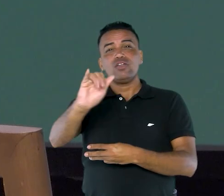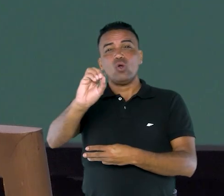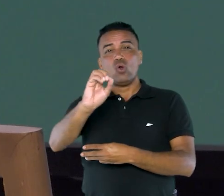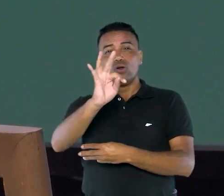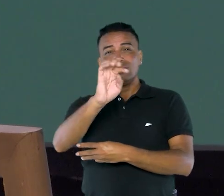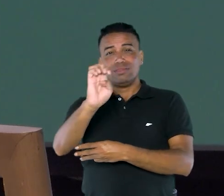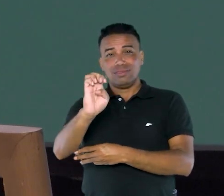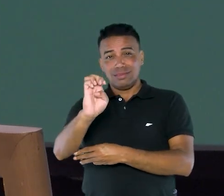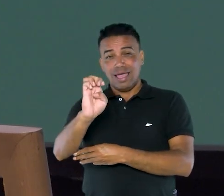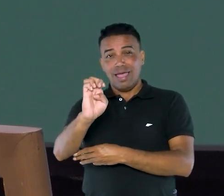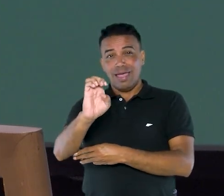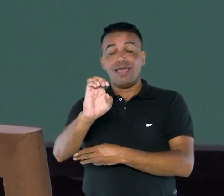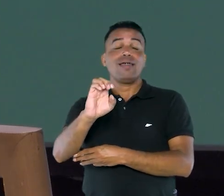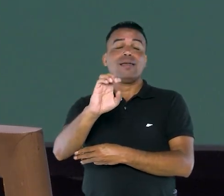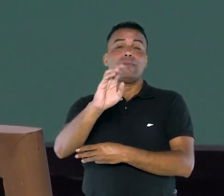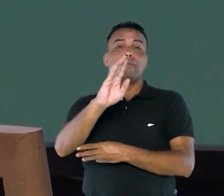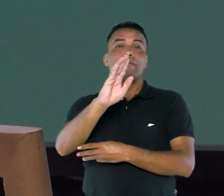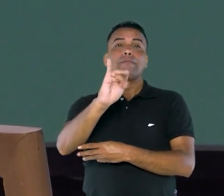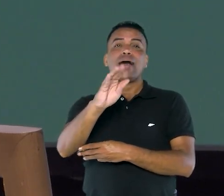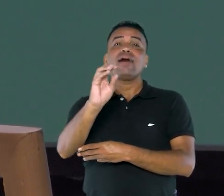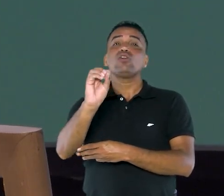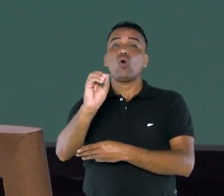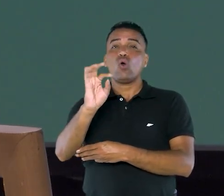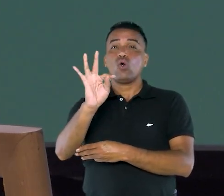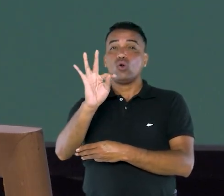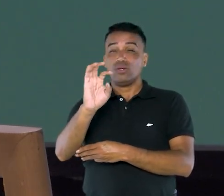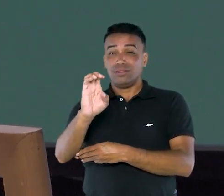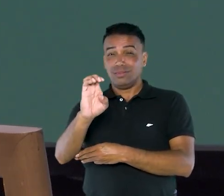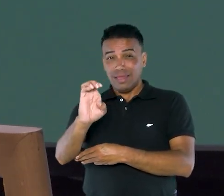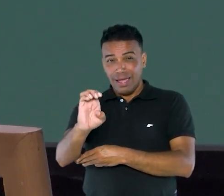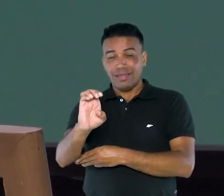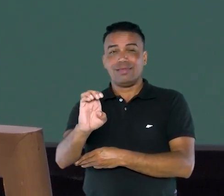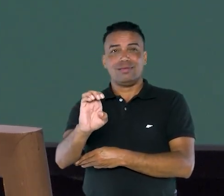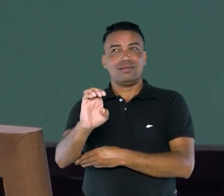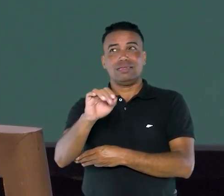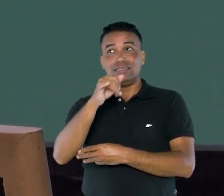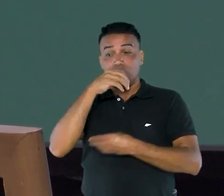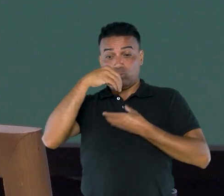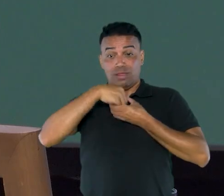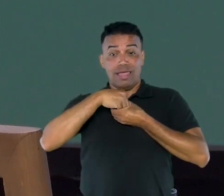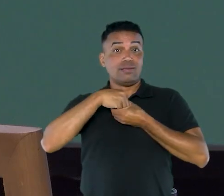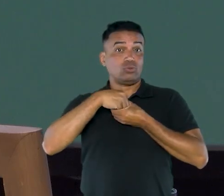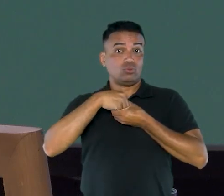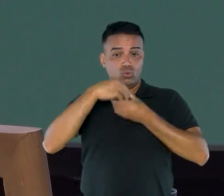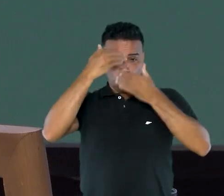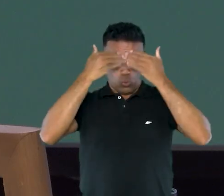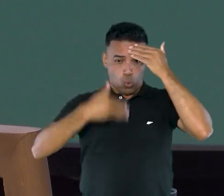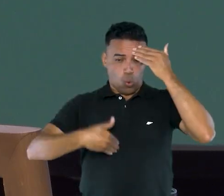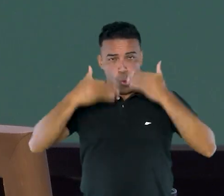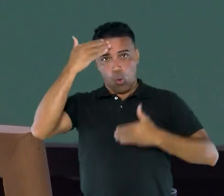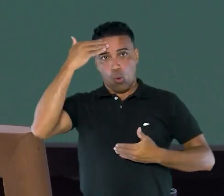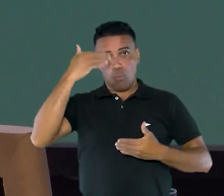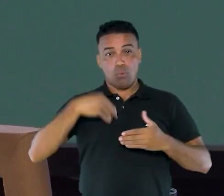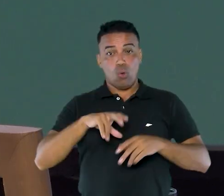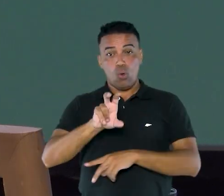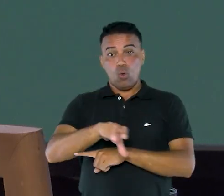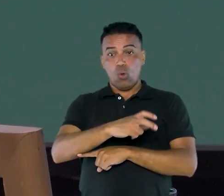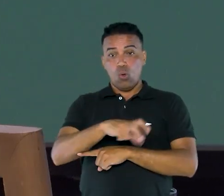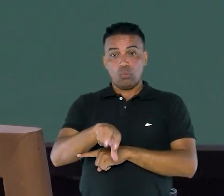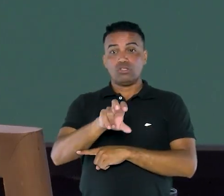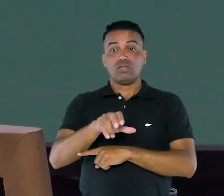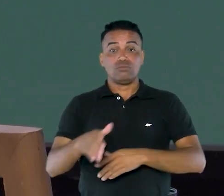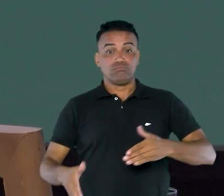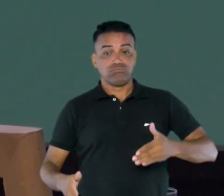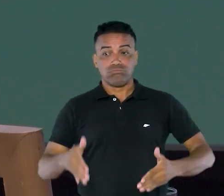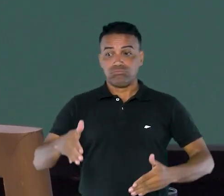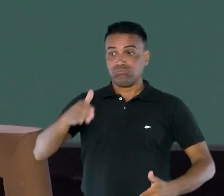Uma tecnologia que vai dentro dos corpos e está fazendo uma espécie transhumana e está robotizando os